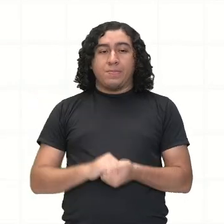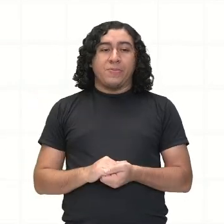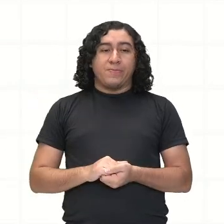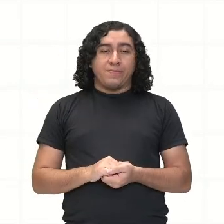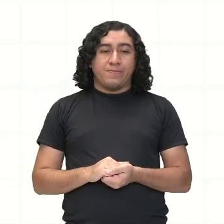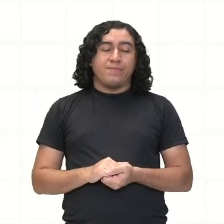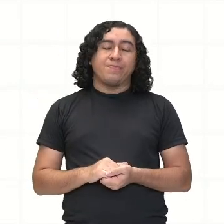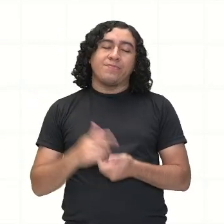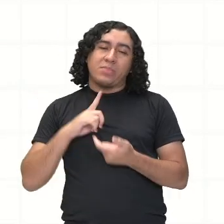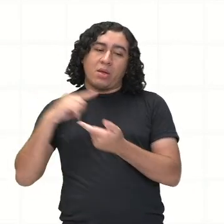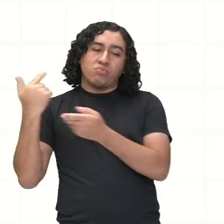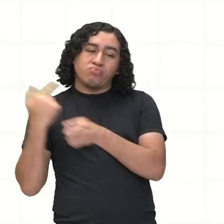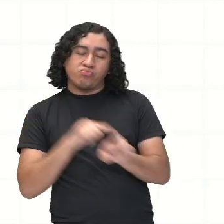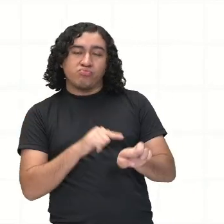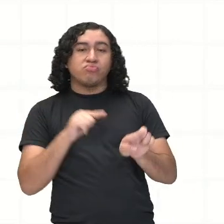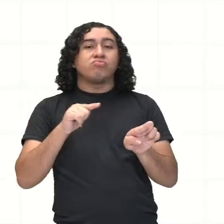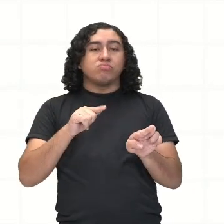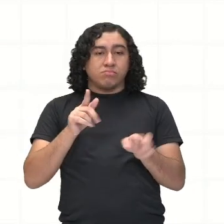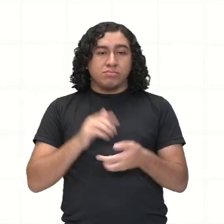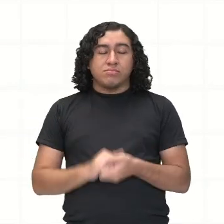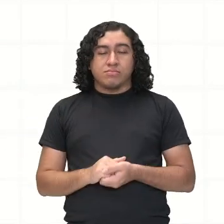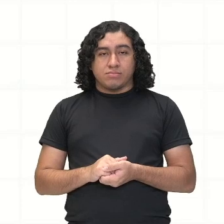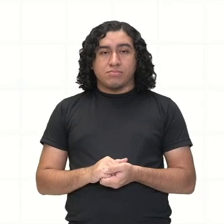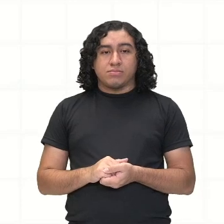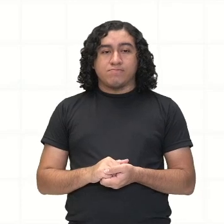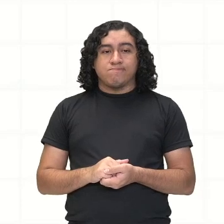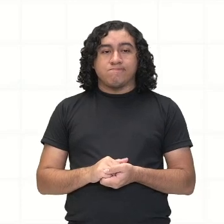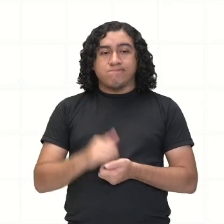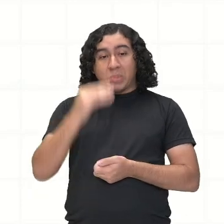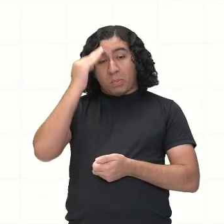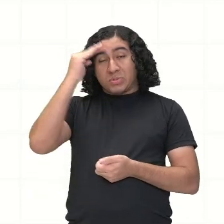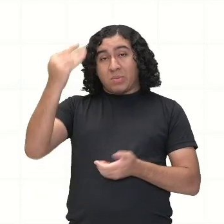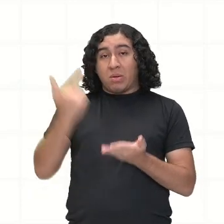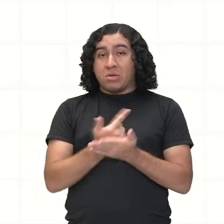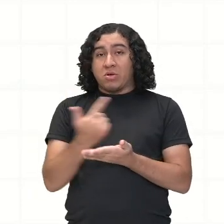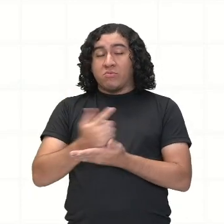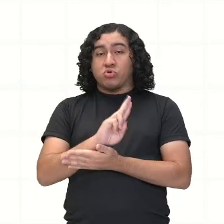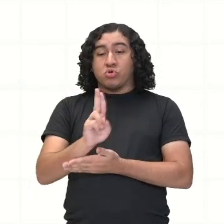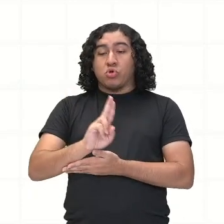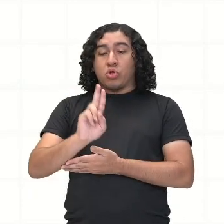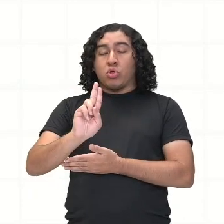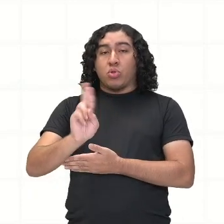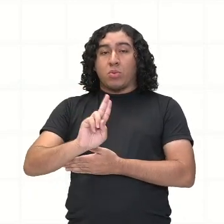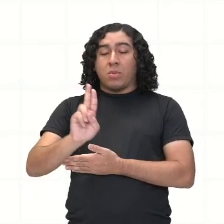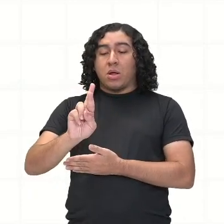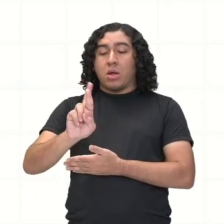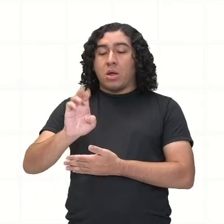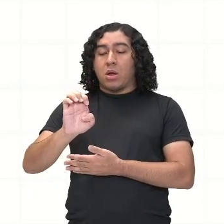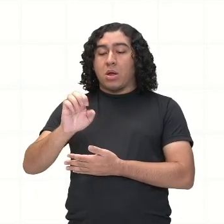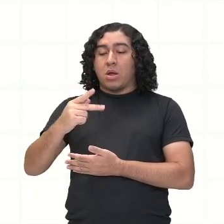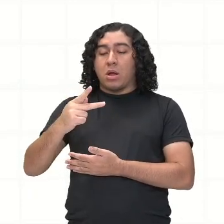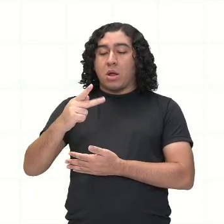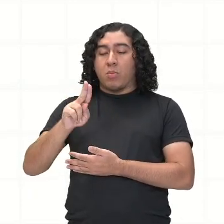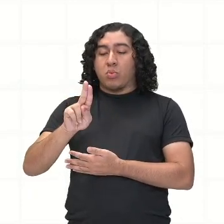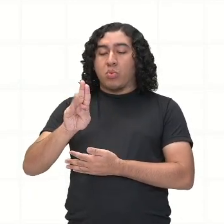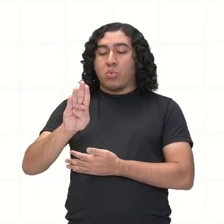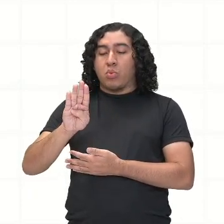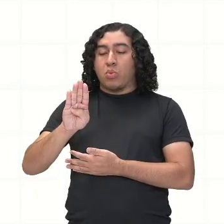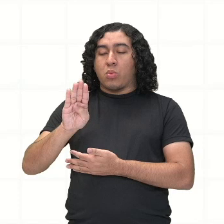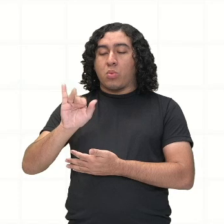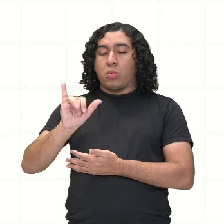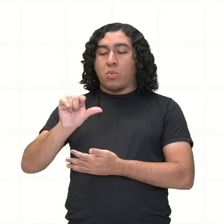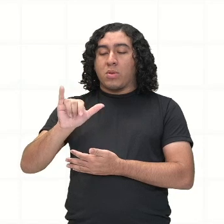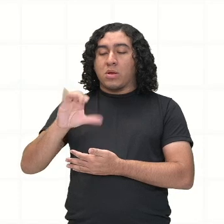vai ali perseguir. E a principal obra dele é República, que está dividido em 6 volumes. Então, vocês